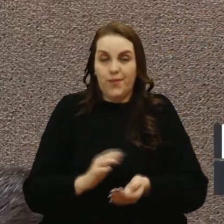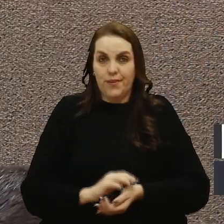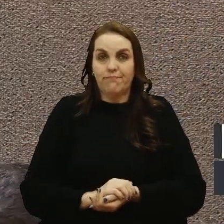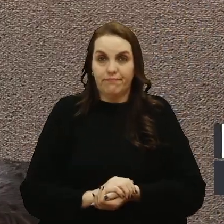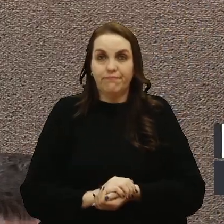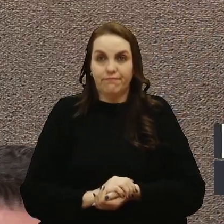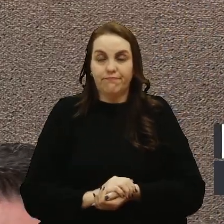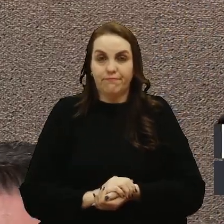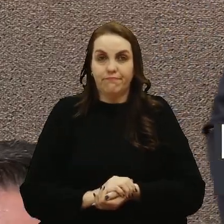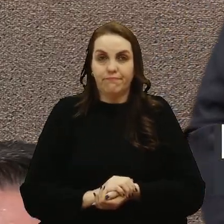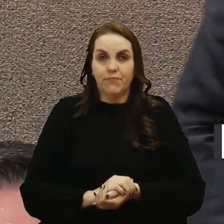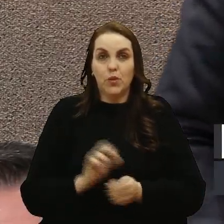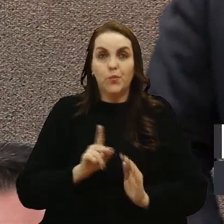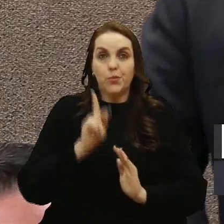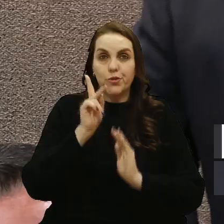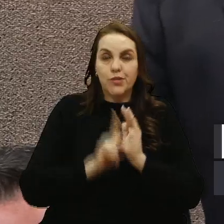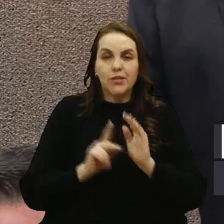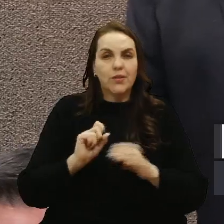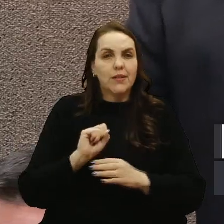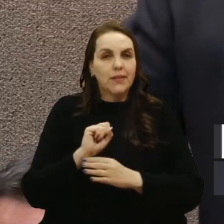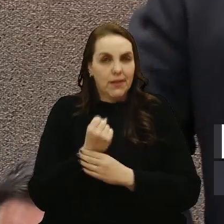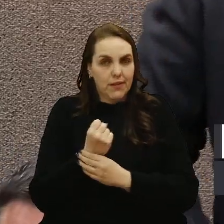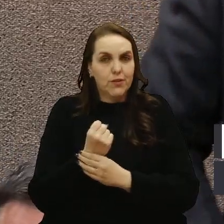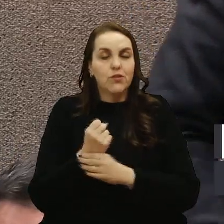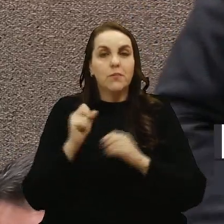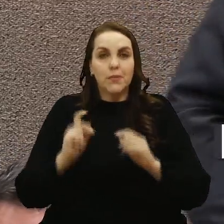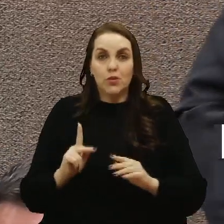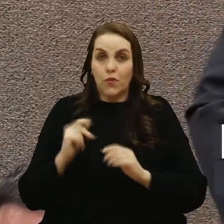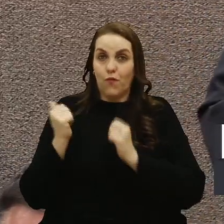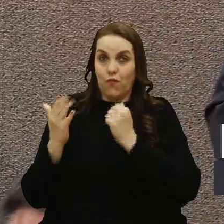O projeto garante que estrangeiros